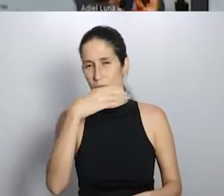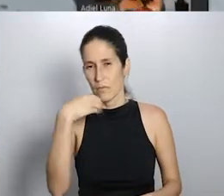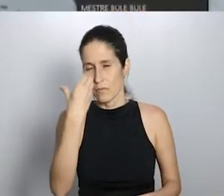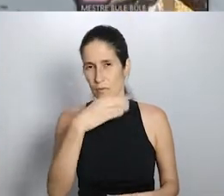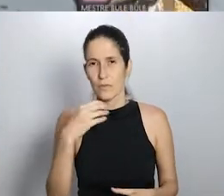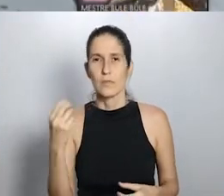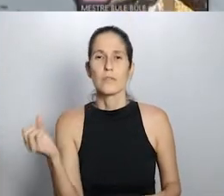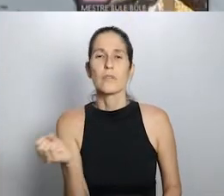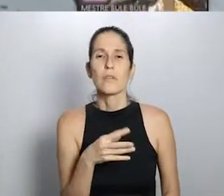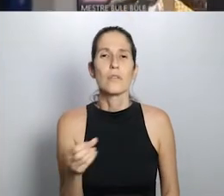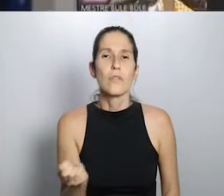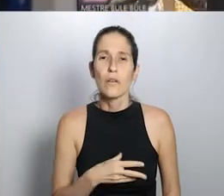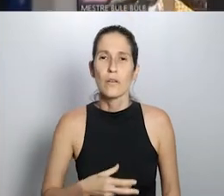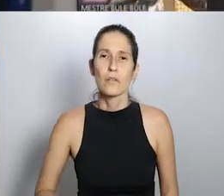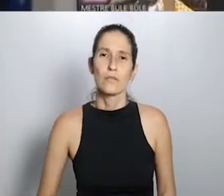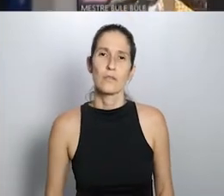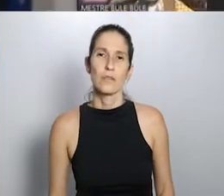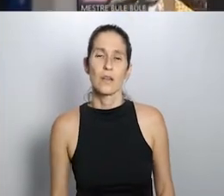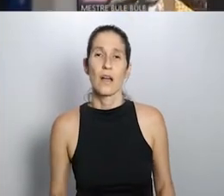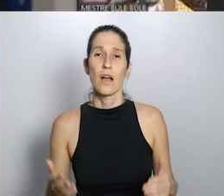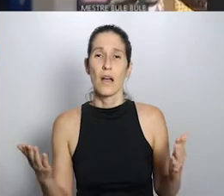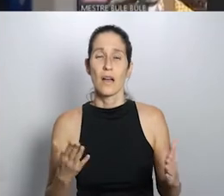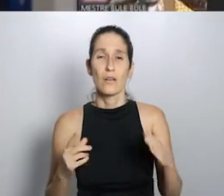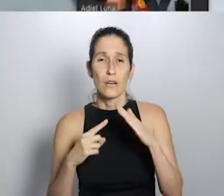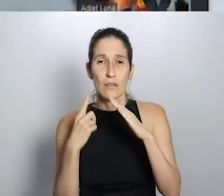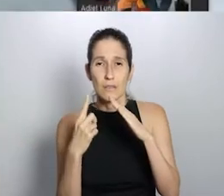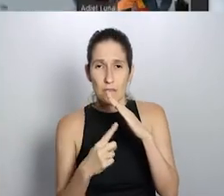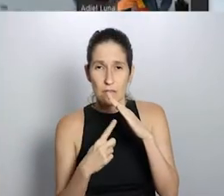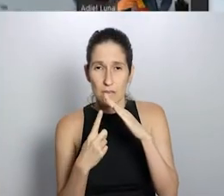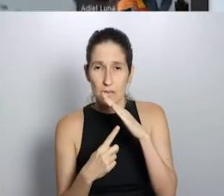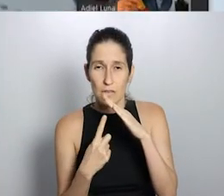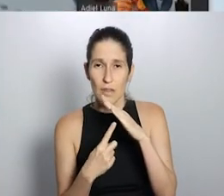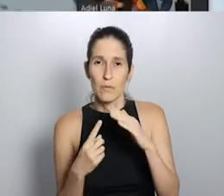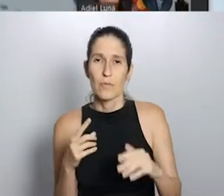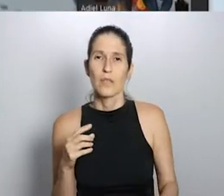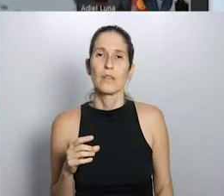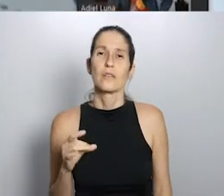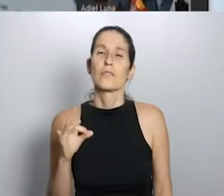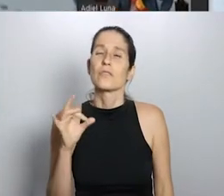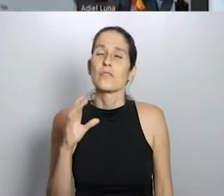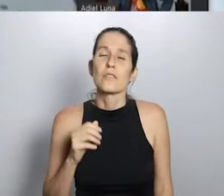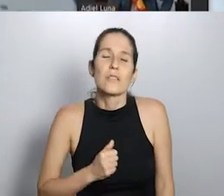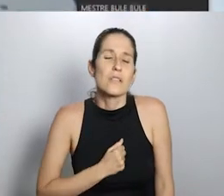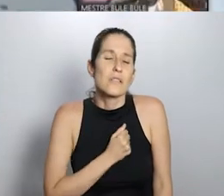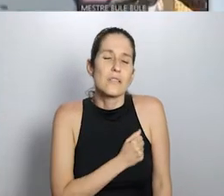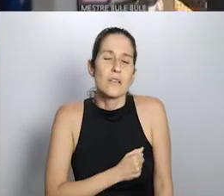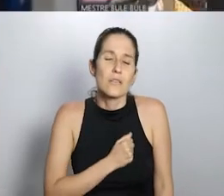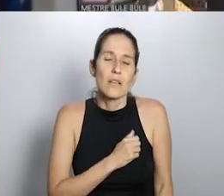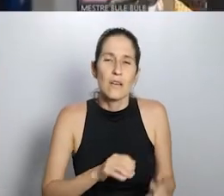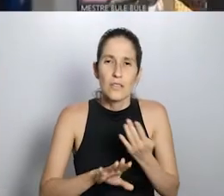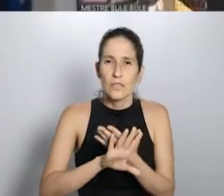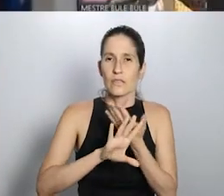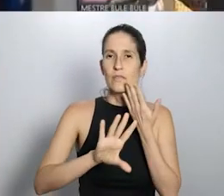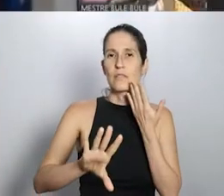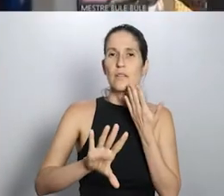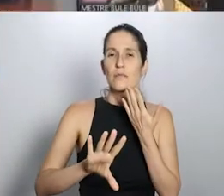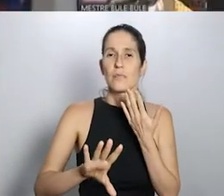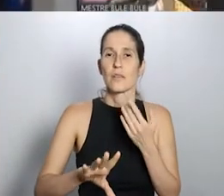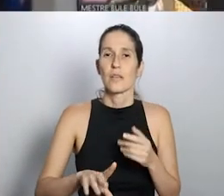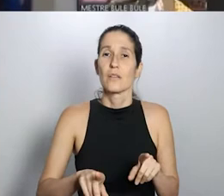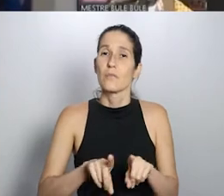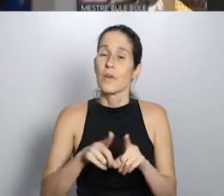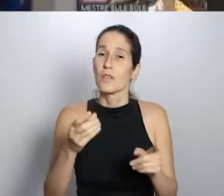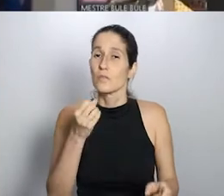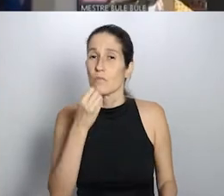para você mostrar 3, 4 novidades. E eu queria saber, durante esse período, né, de isolamento, que a gente, por um lado, vem... tem essa